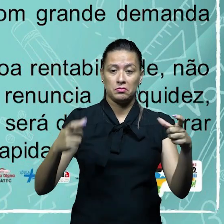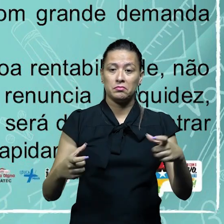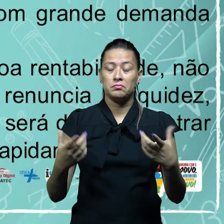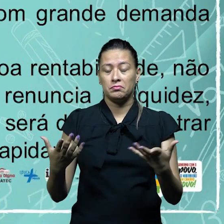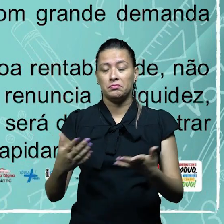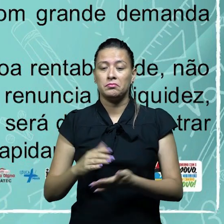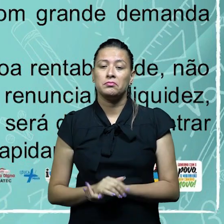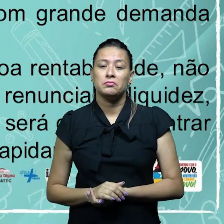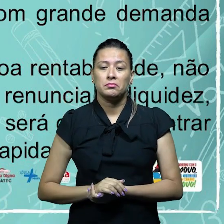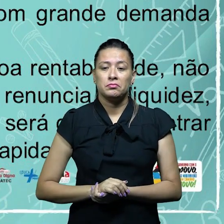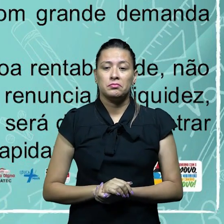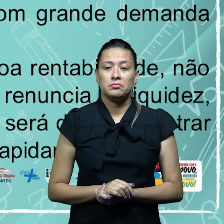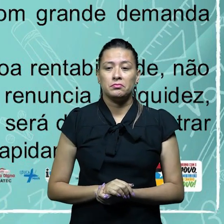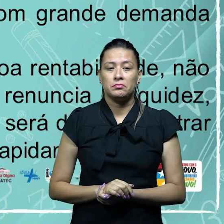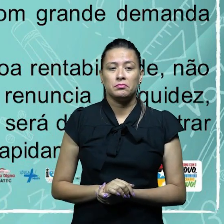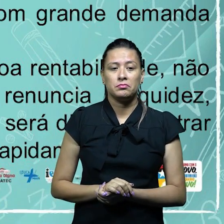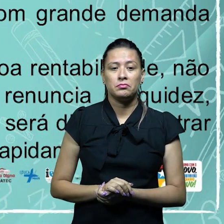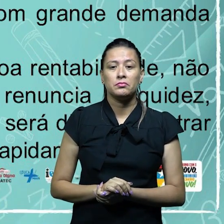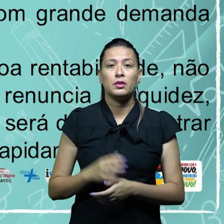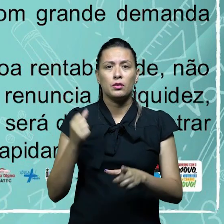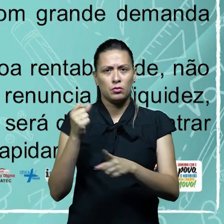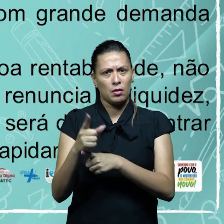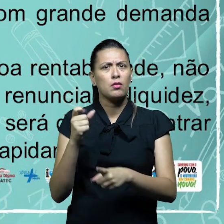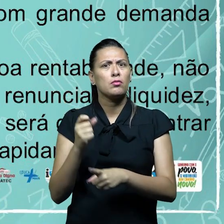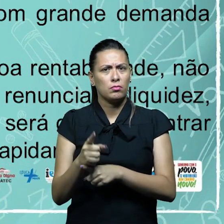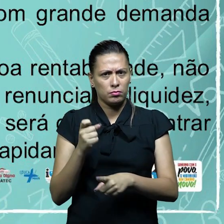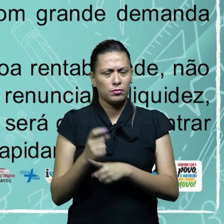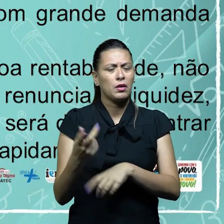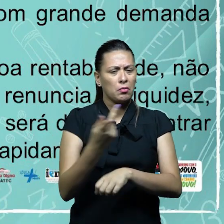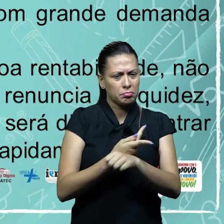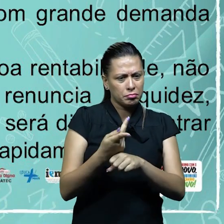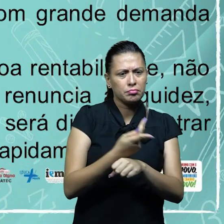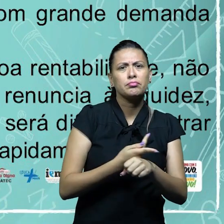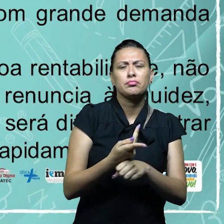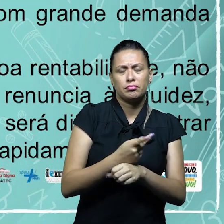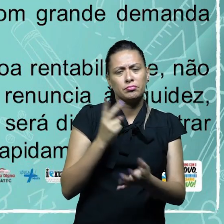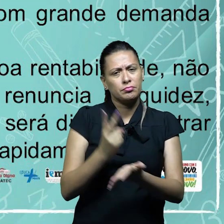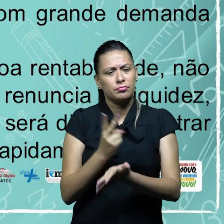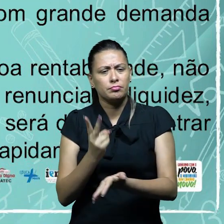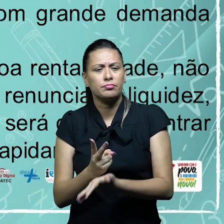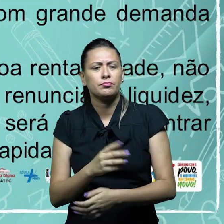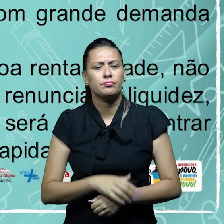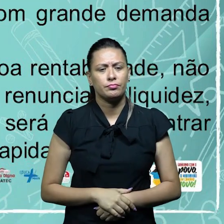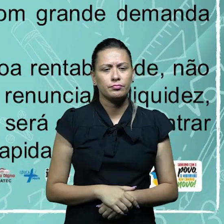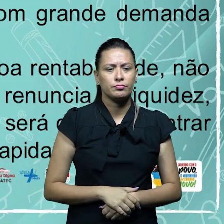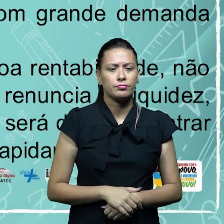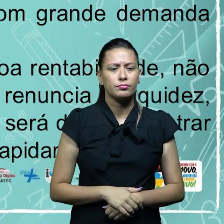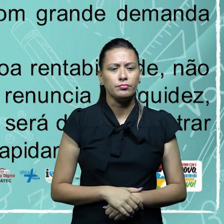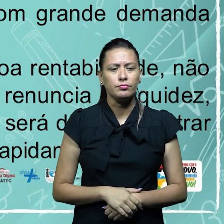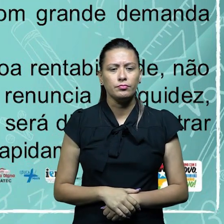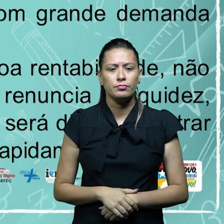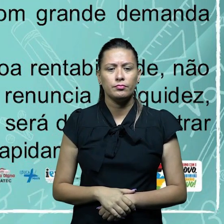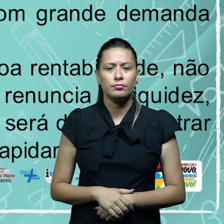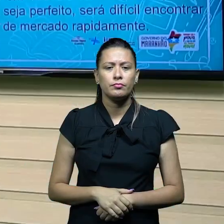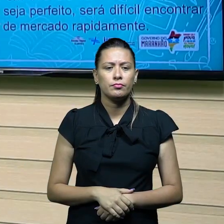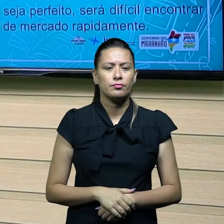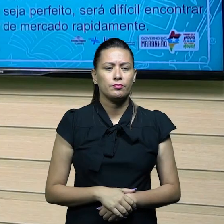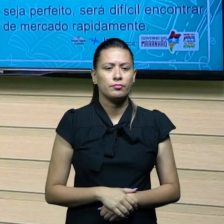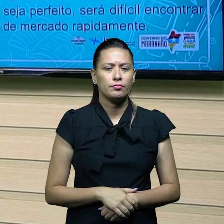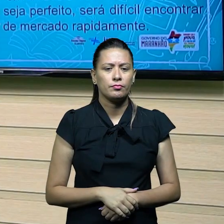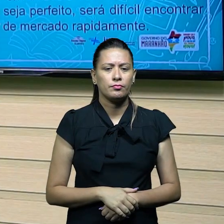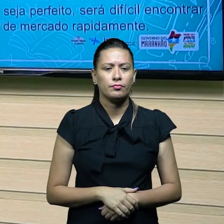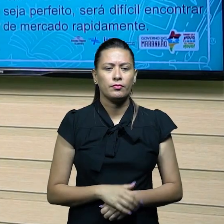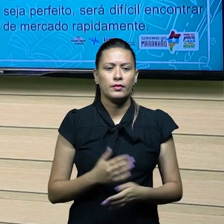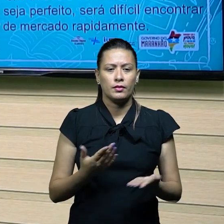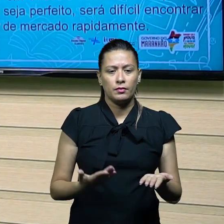com baixo risco e boa rentabilidade, não é mesmo. Então, esse tipo de investimento no imóvel, ele é um investimento de baixo risco, tá?